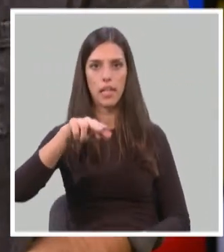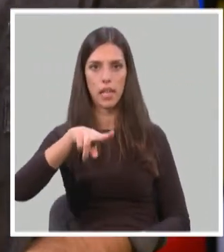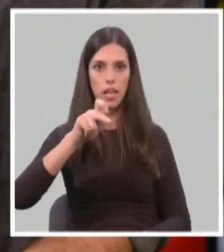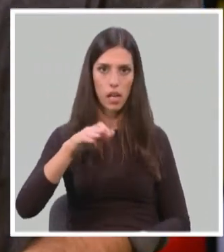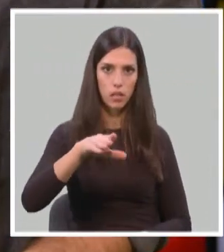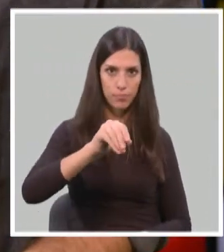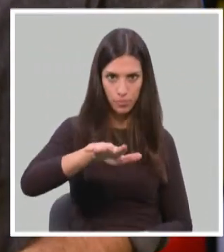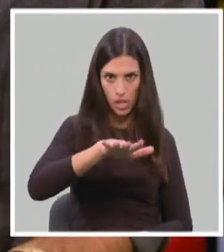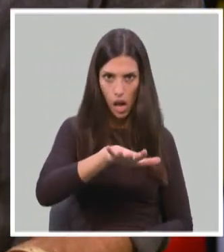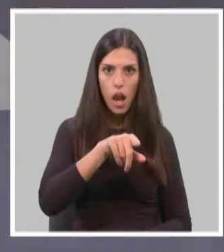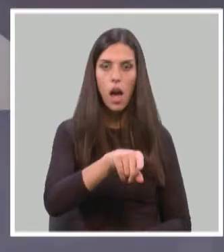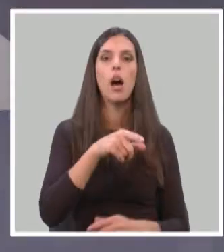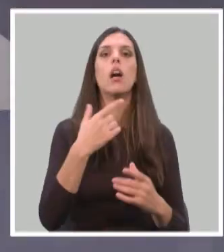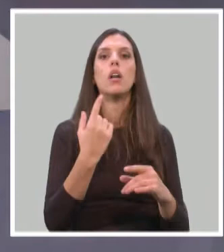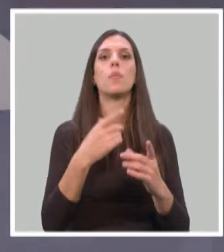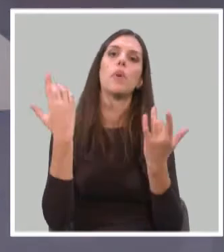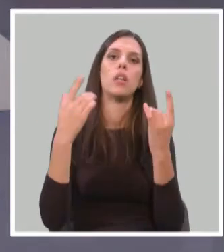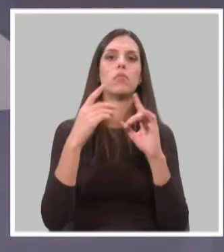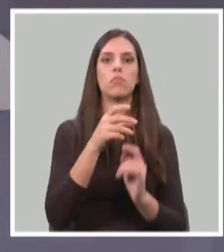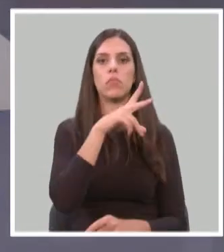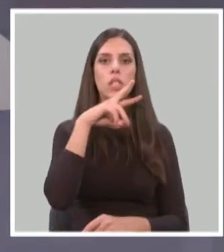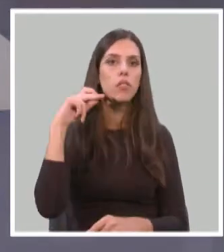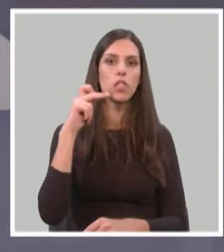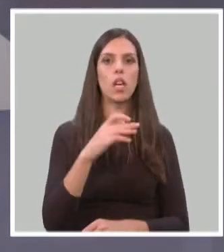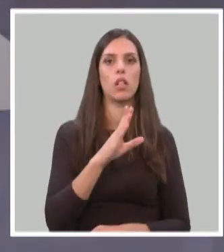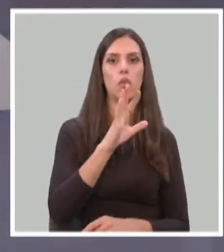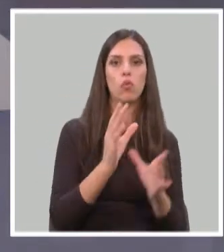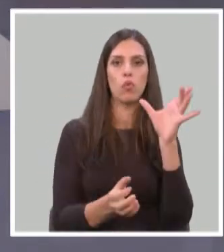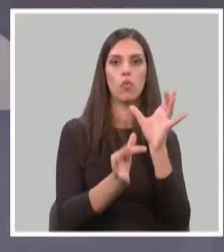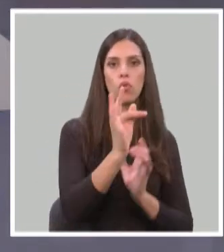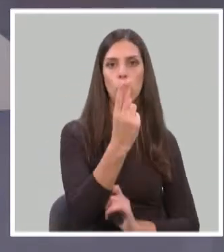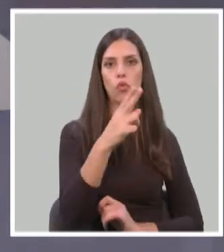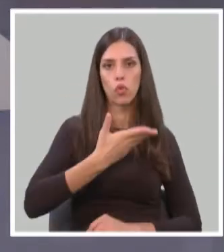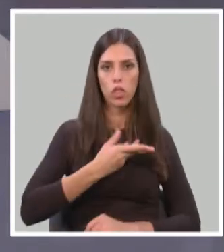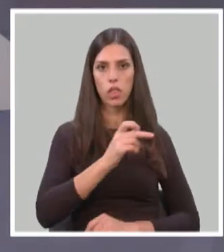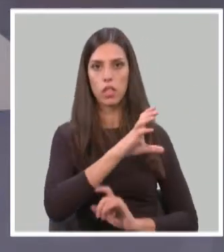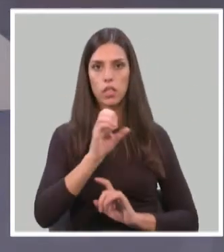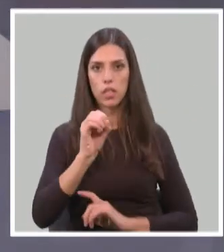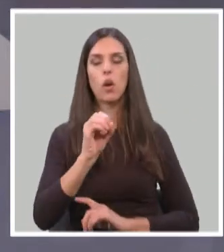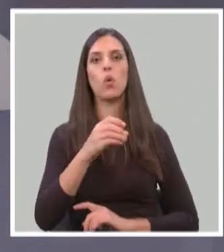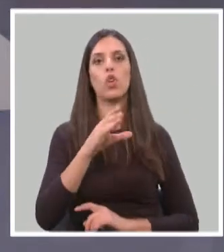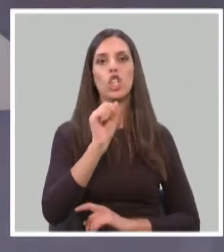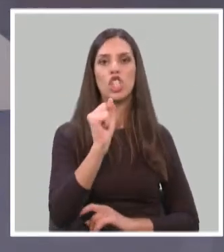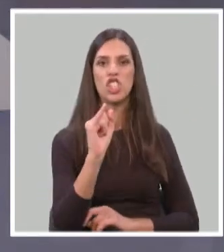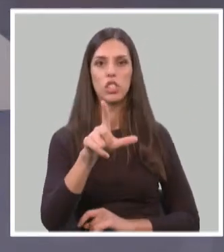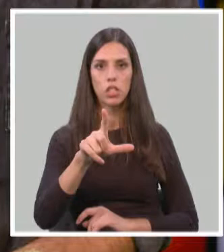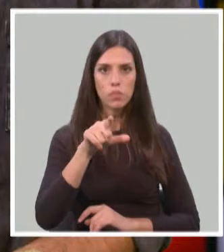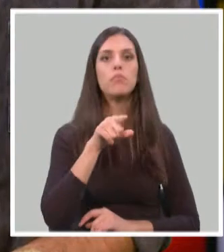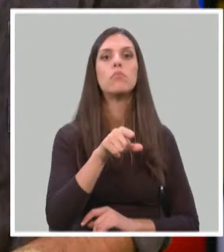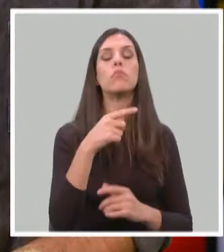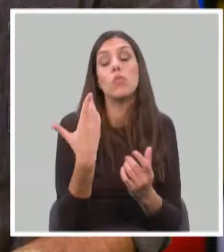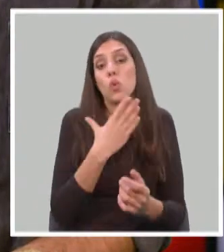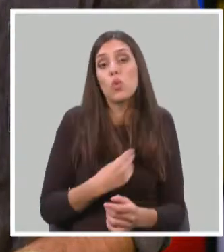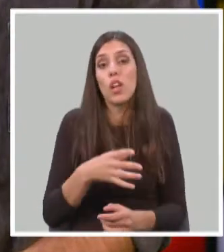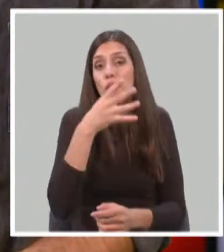anos da Fundação do Gil. E pronto, é daqueles convites que é absolutamente impossível dizer que não. Ainda por cima, eu